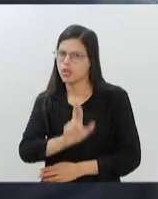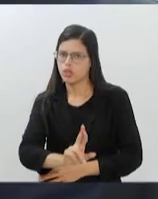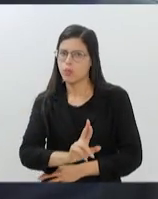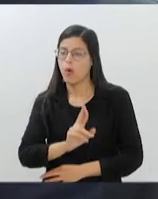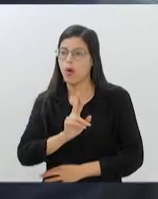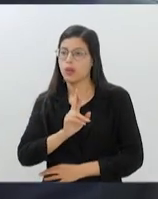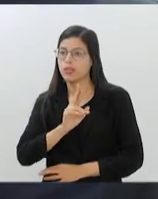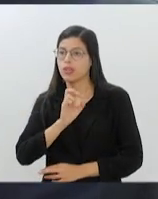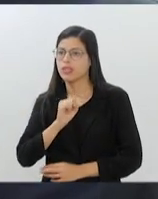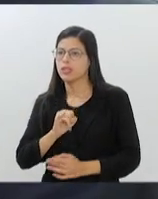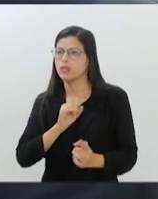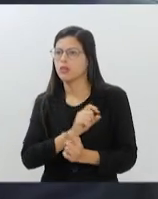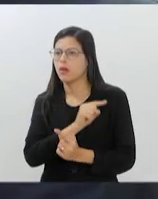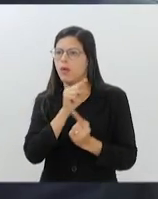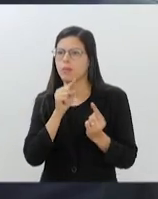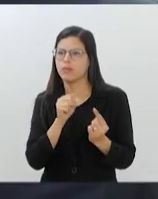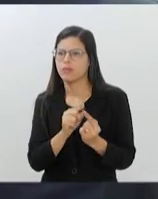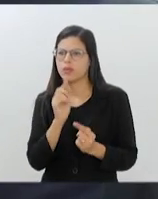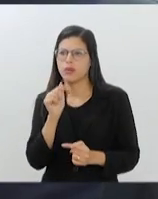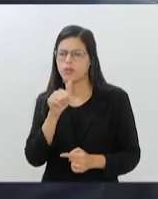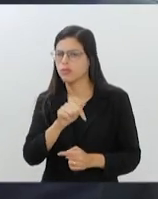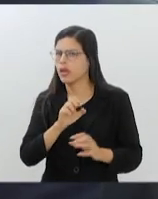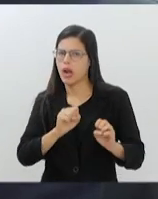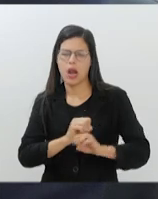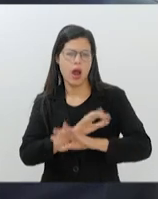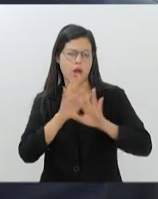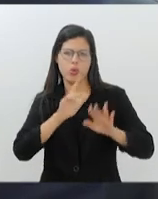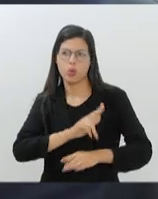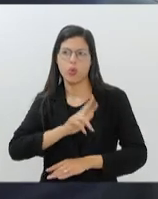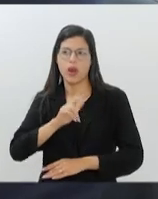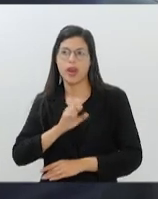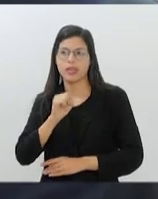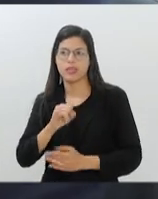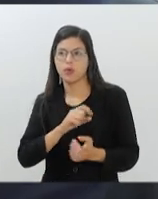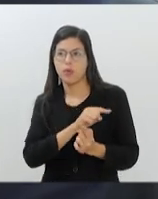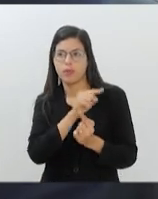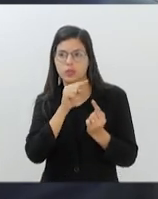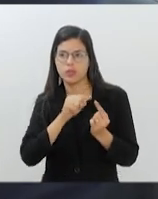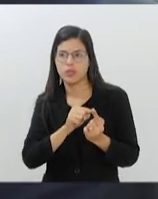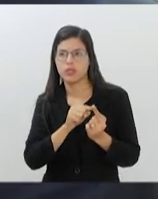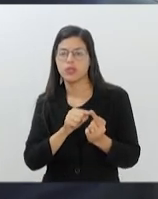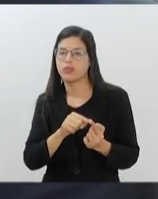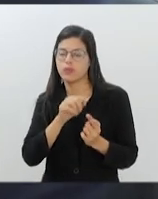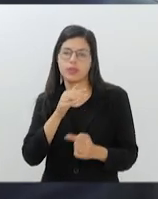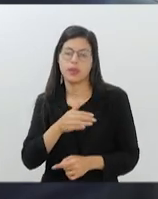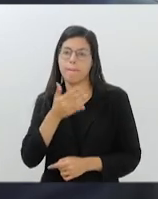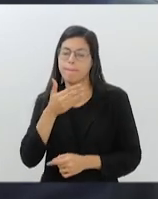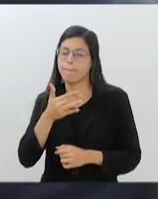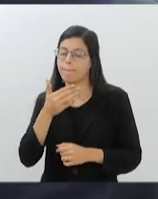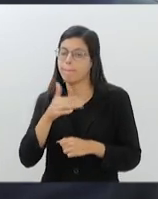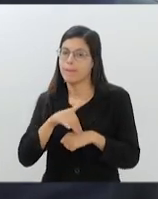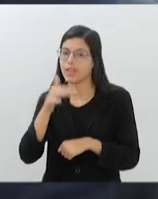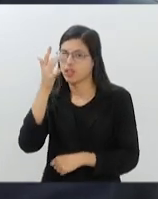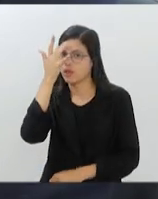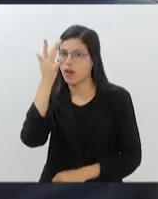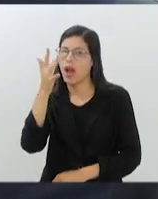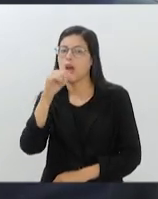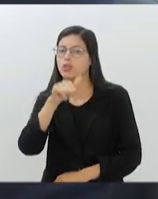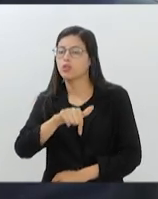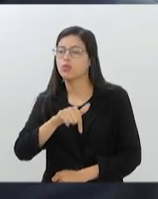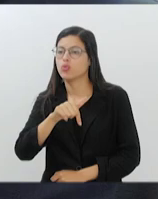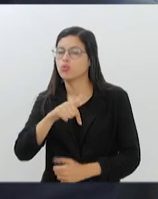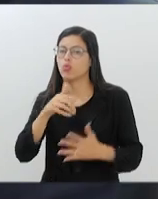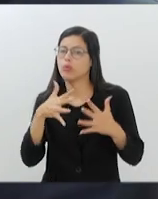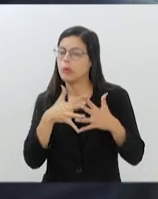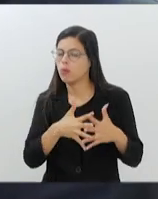eu t buscando o mais claro possível dar toda cont sen não tá sendo Claro e se o senhor for objetivo o senhor não vai se enrolar nas suas palavras e Vai facilitar o nosso entendimento e